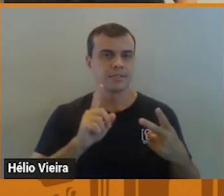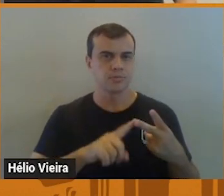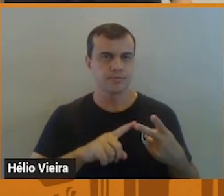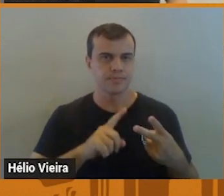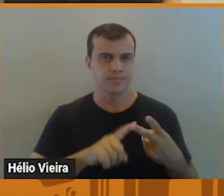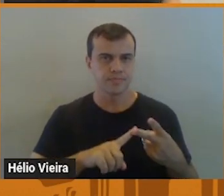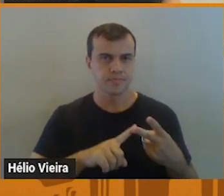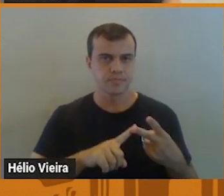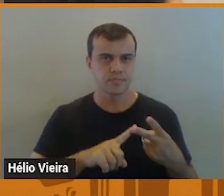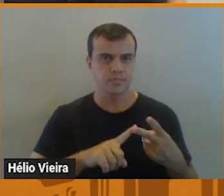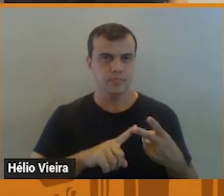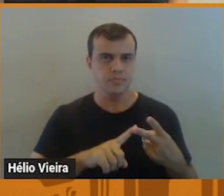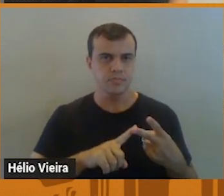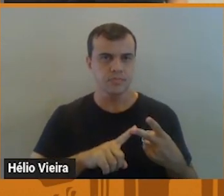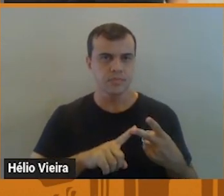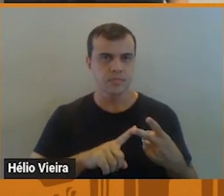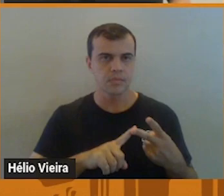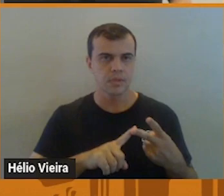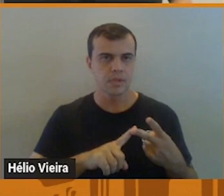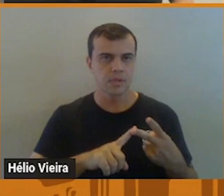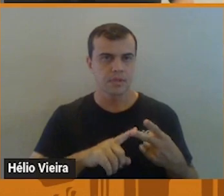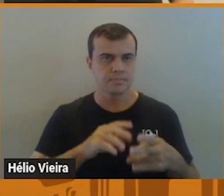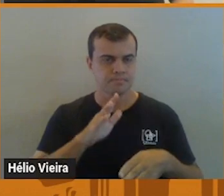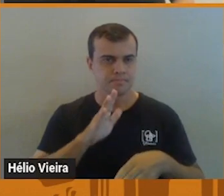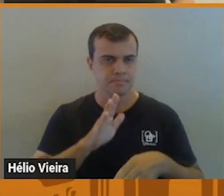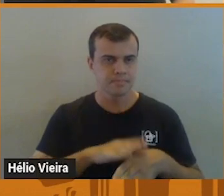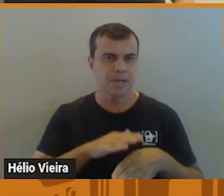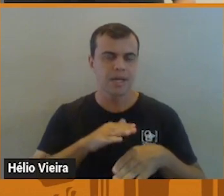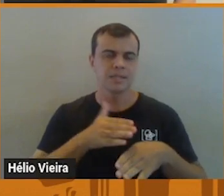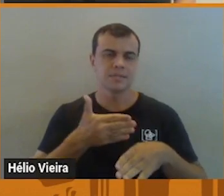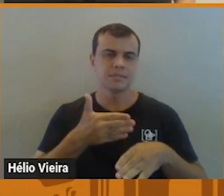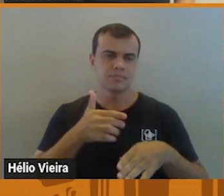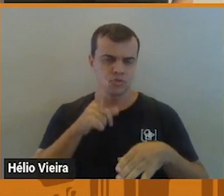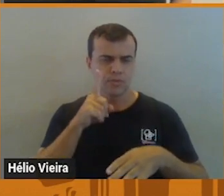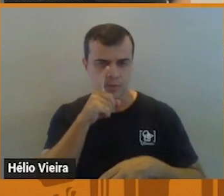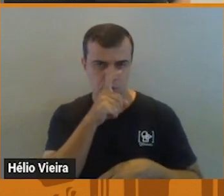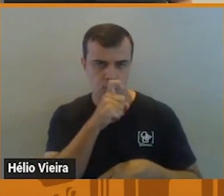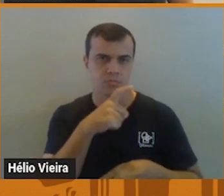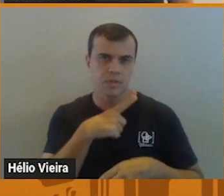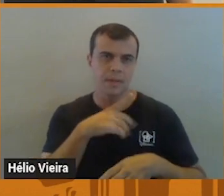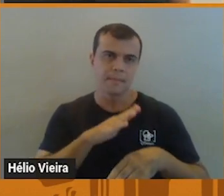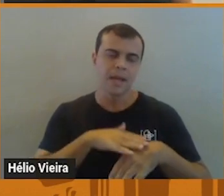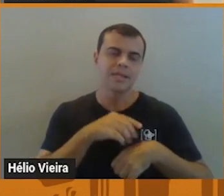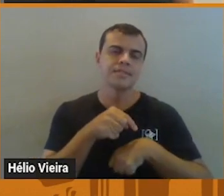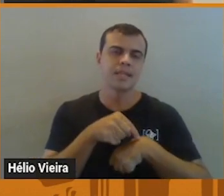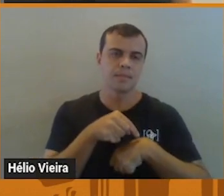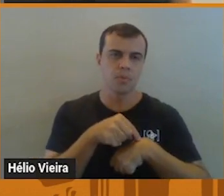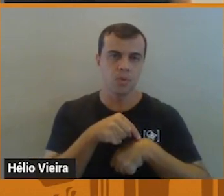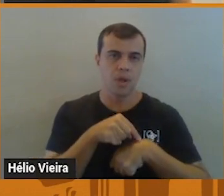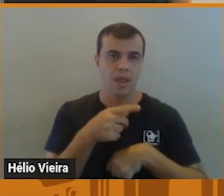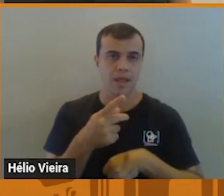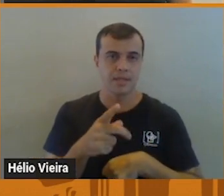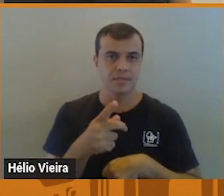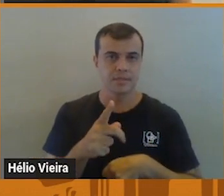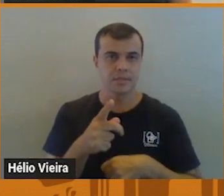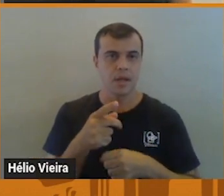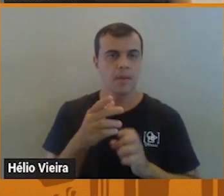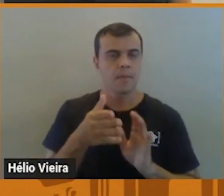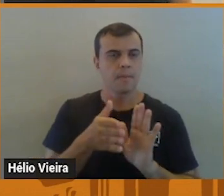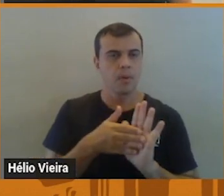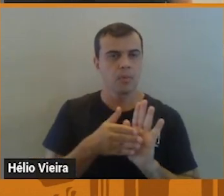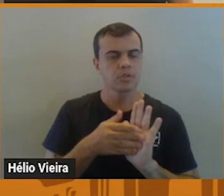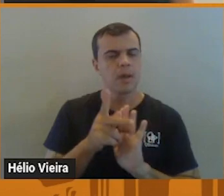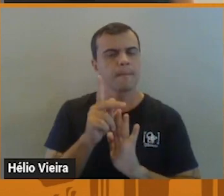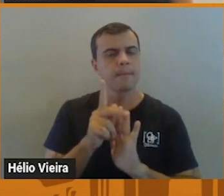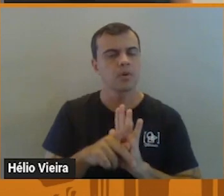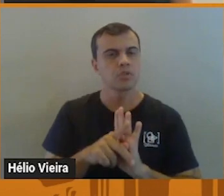segunda etapa, que é a etapa mais trabalhosa, que exigiria mais tempo, ou seja, essa é uma proposta de